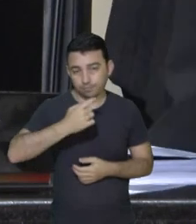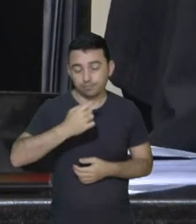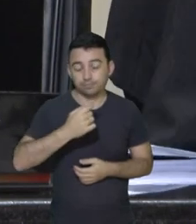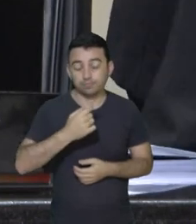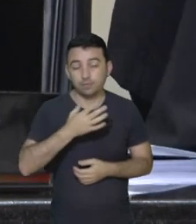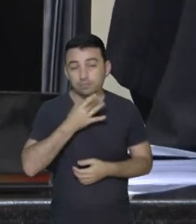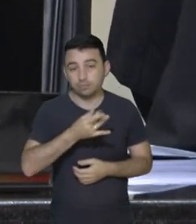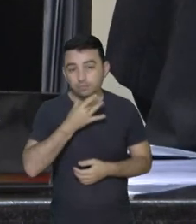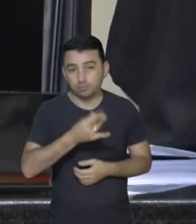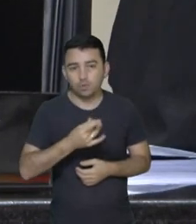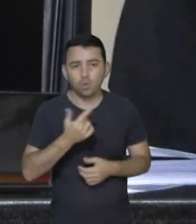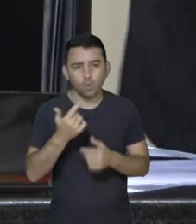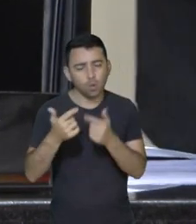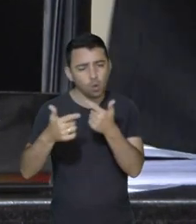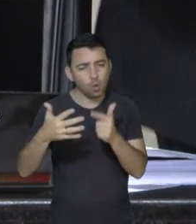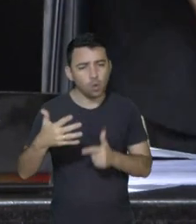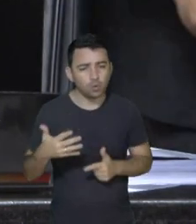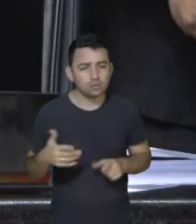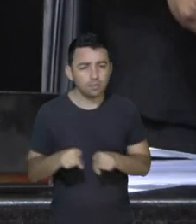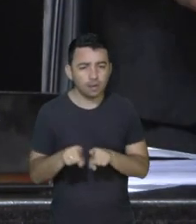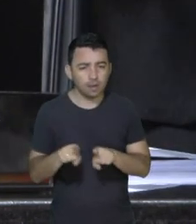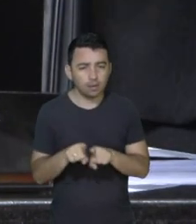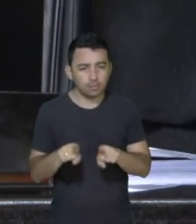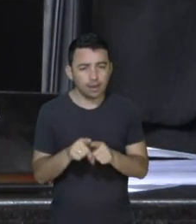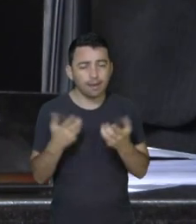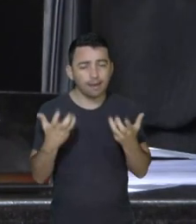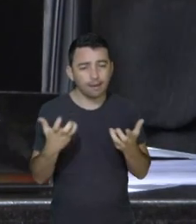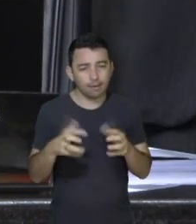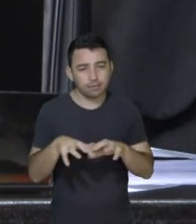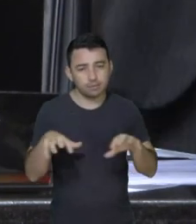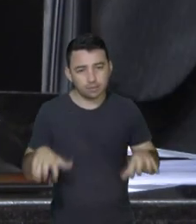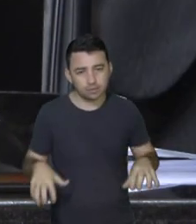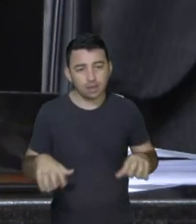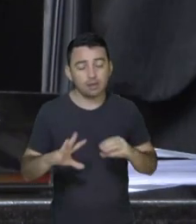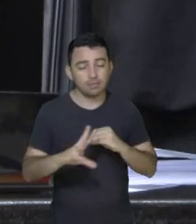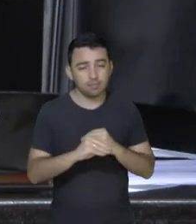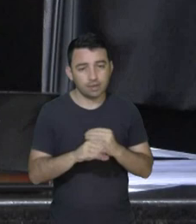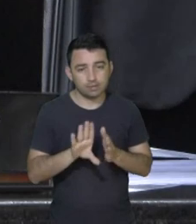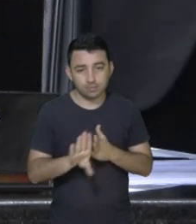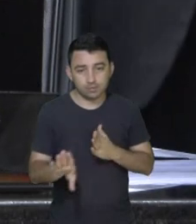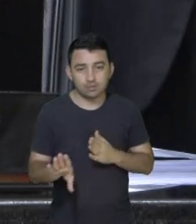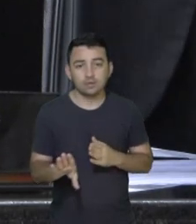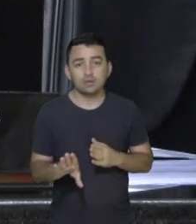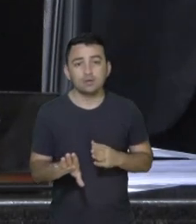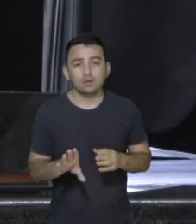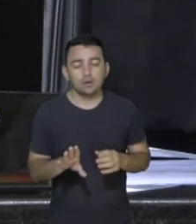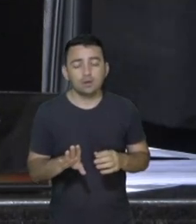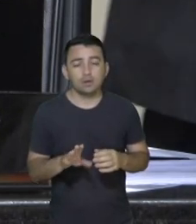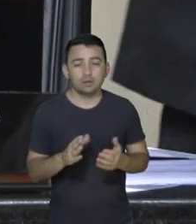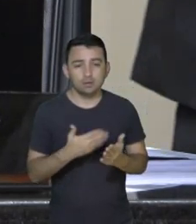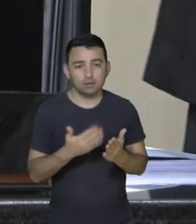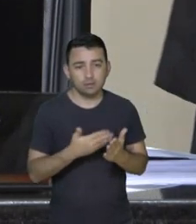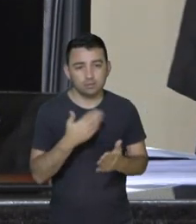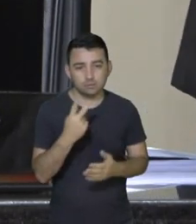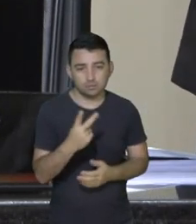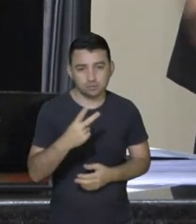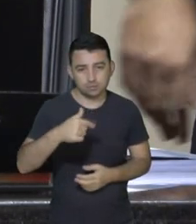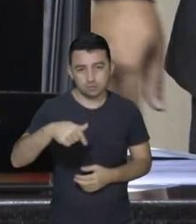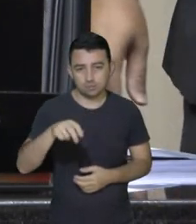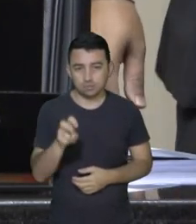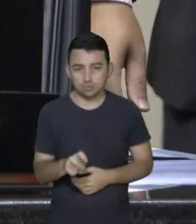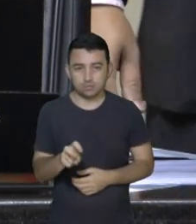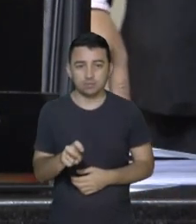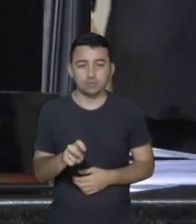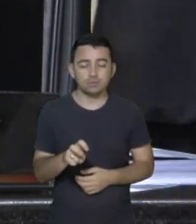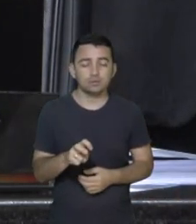e outros que requerem a votação em separado da emenda supressiva nas folhas 275, que